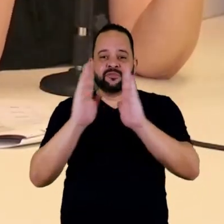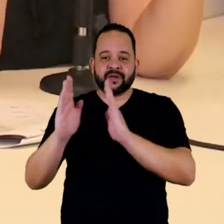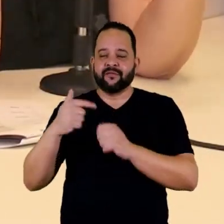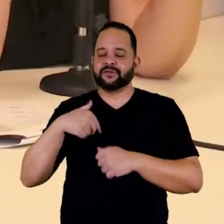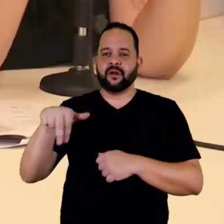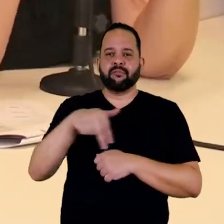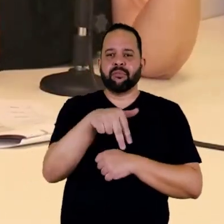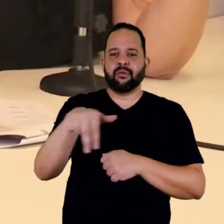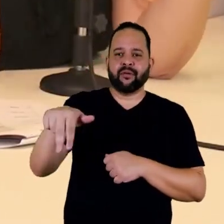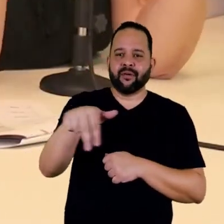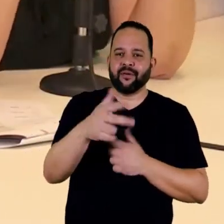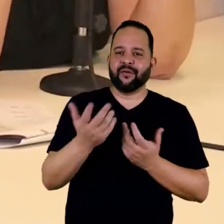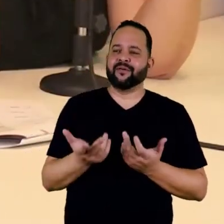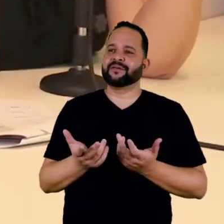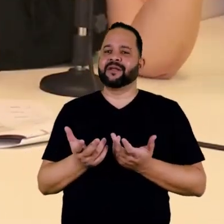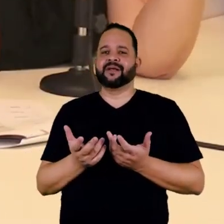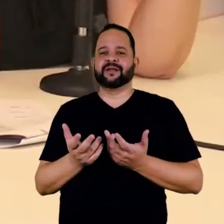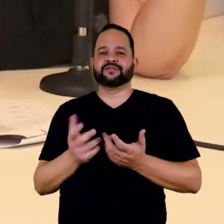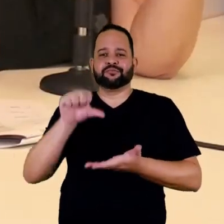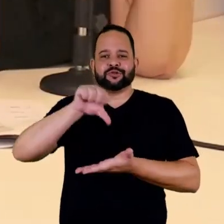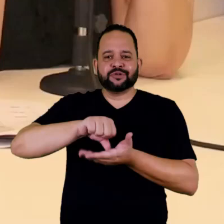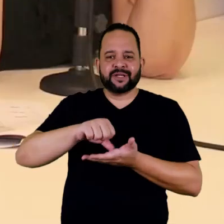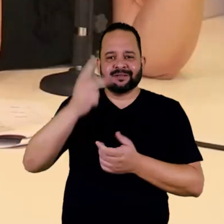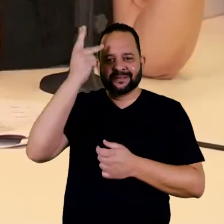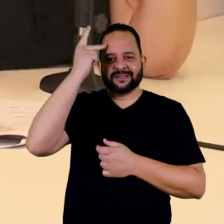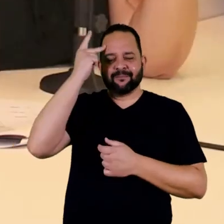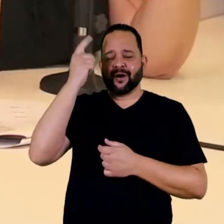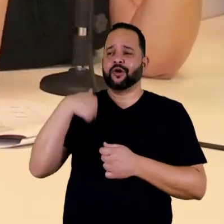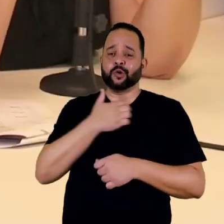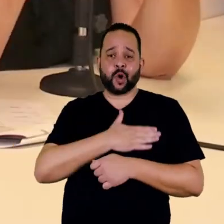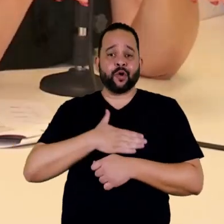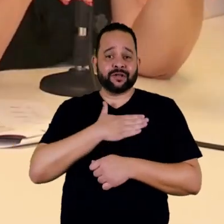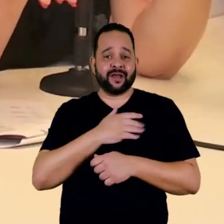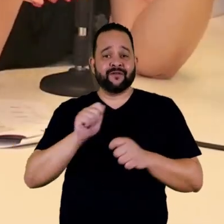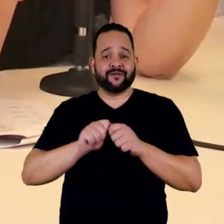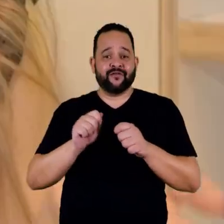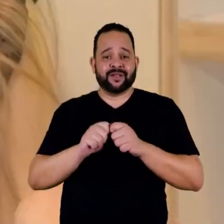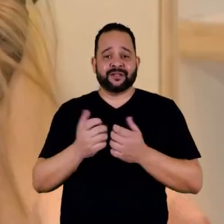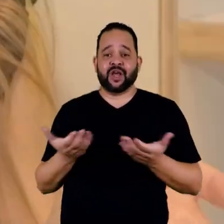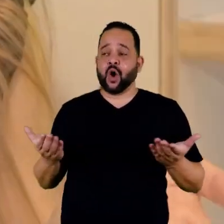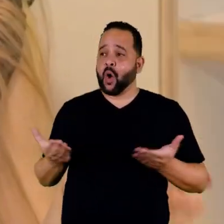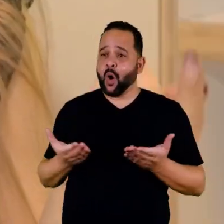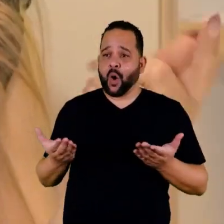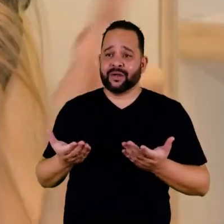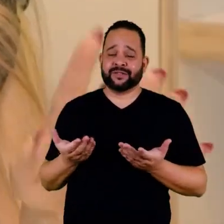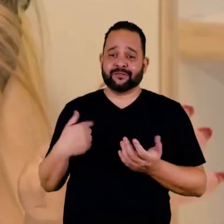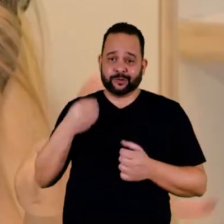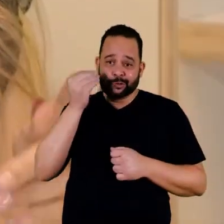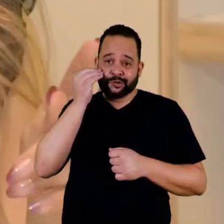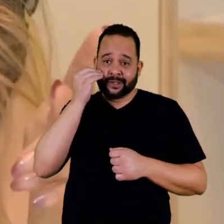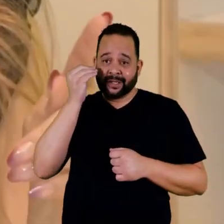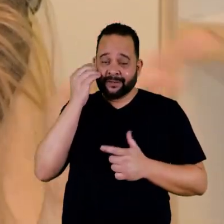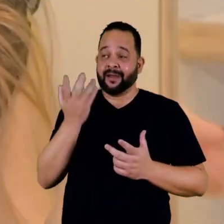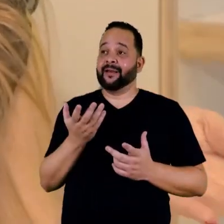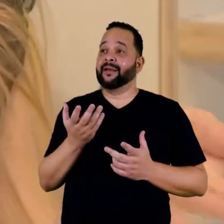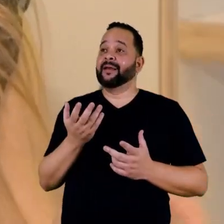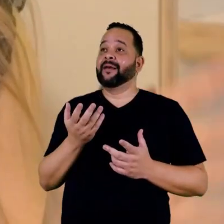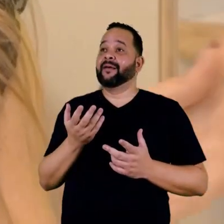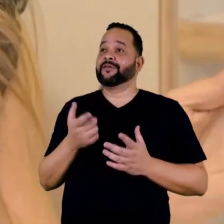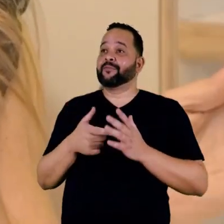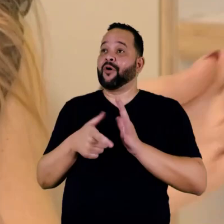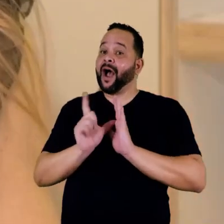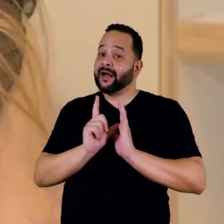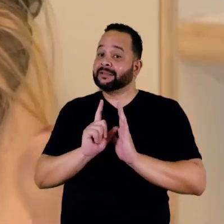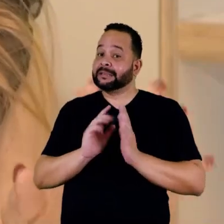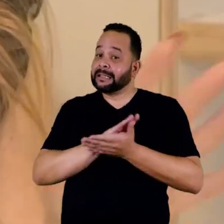transita vai andando no Jardim da Luz então era uma coisa que a gente gostava de fazer hoje Se eu for na pinac Eu já tentei ir sem avisar para